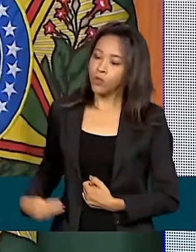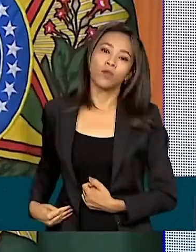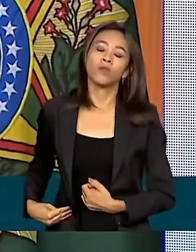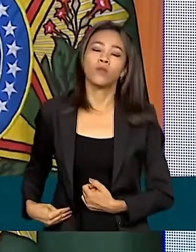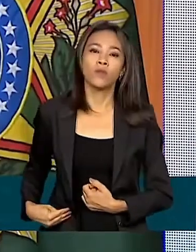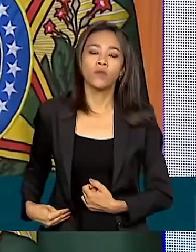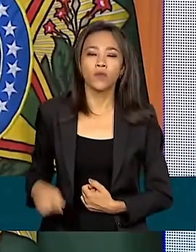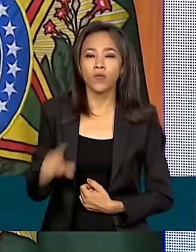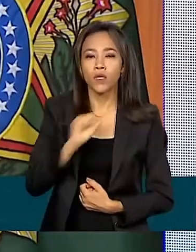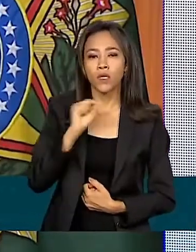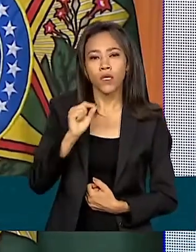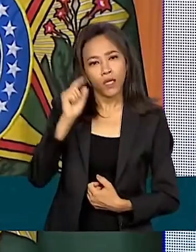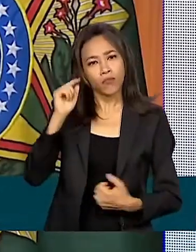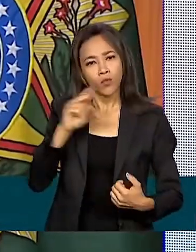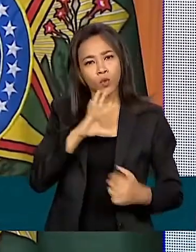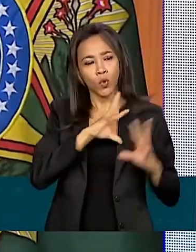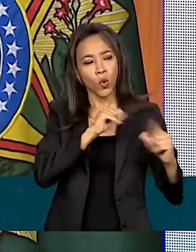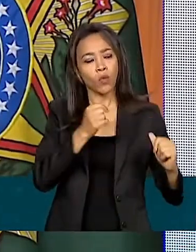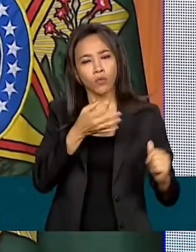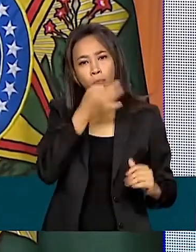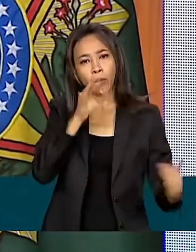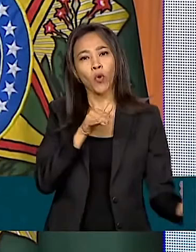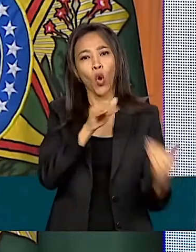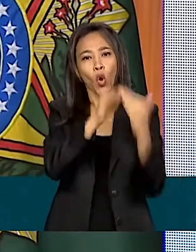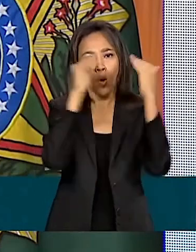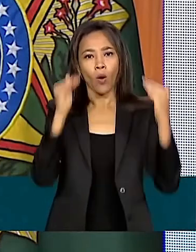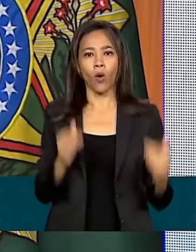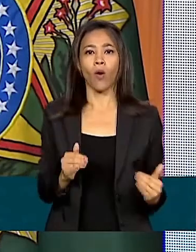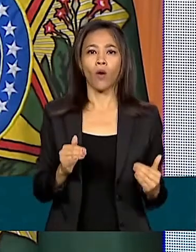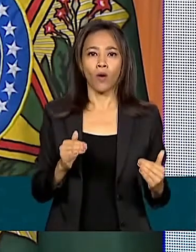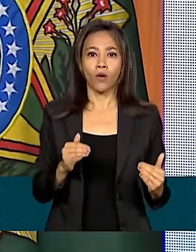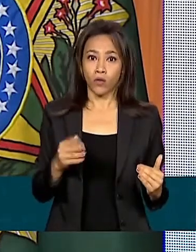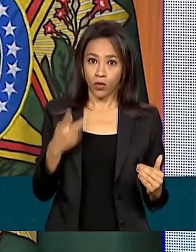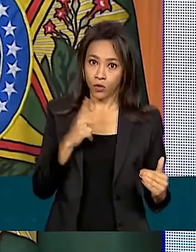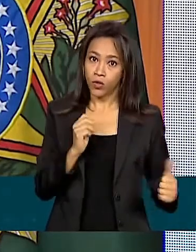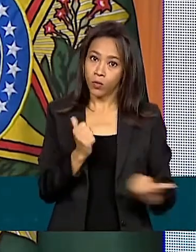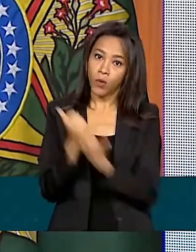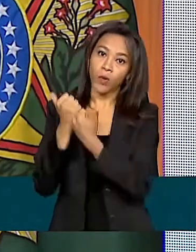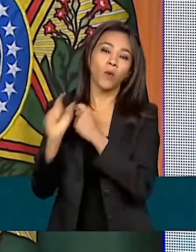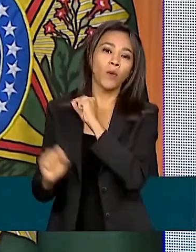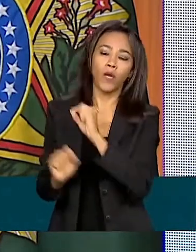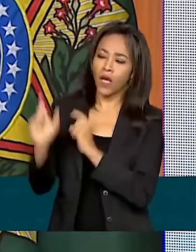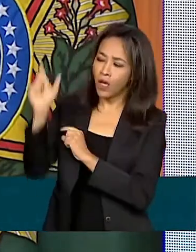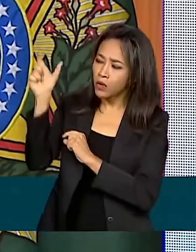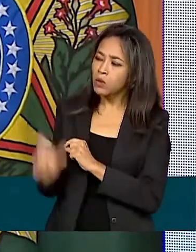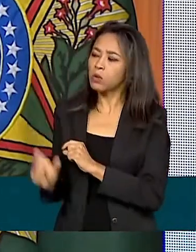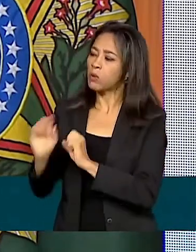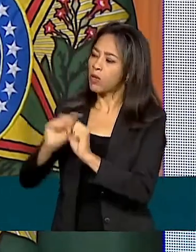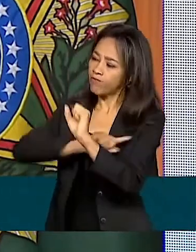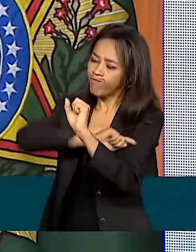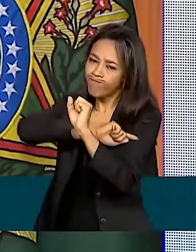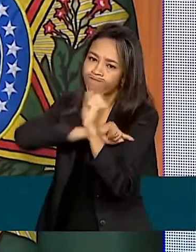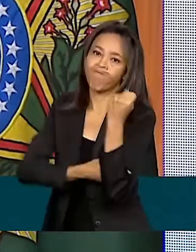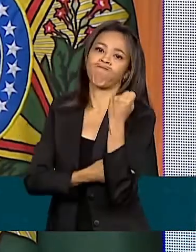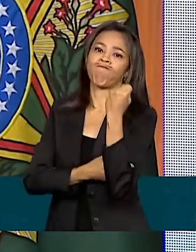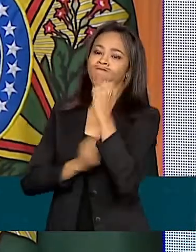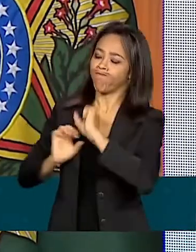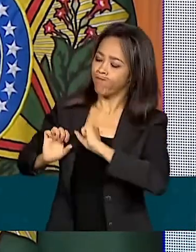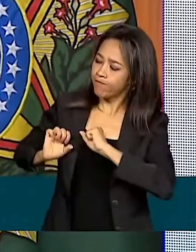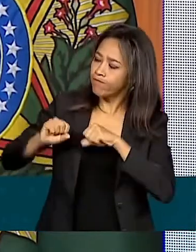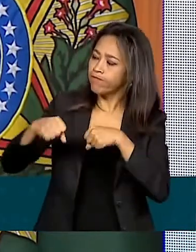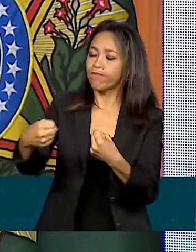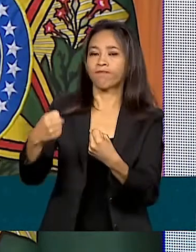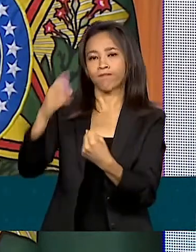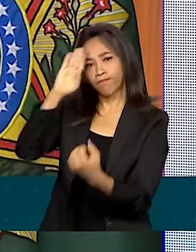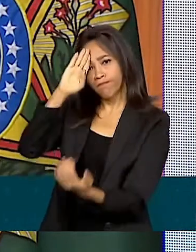que é unânime entre todos os ministros e seus assessores é a sua garra a sua determinação